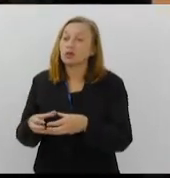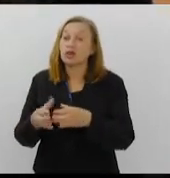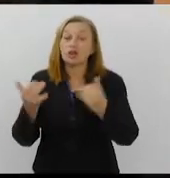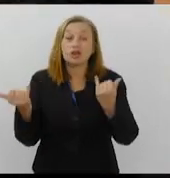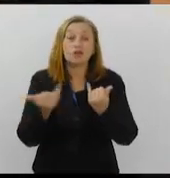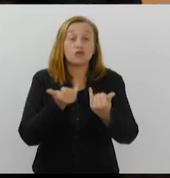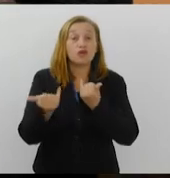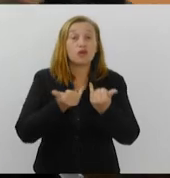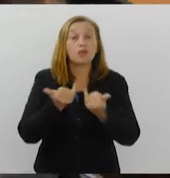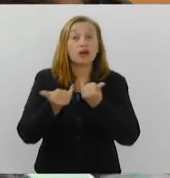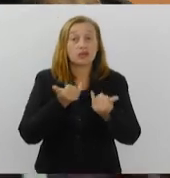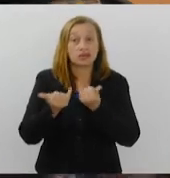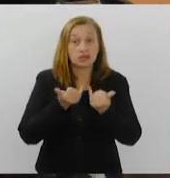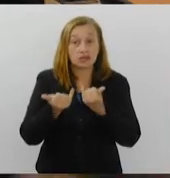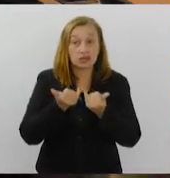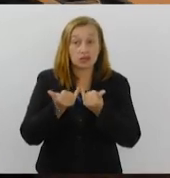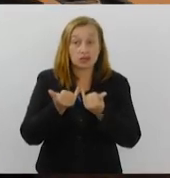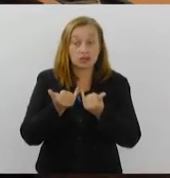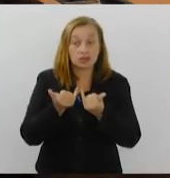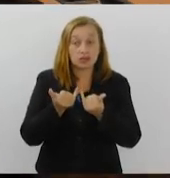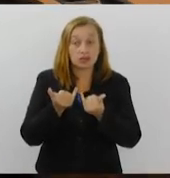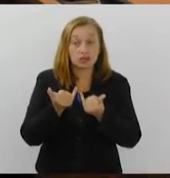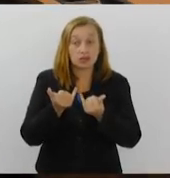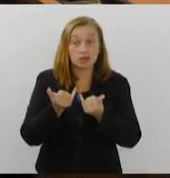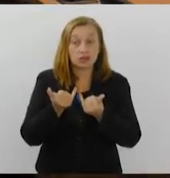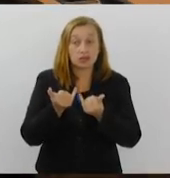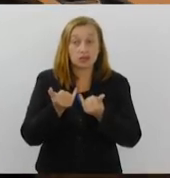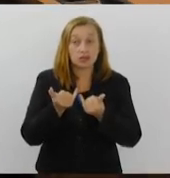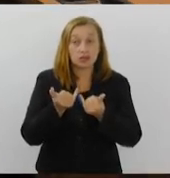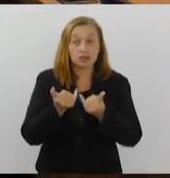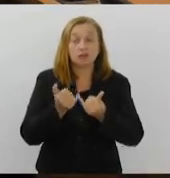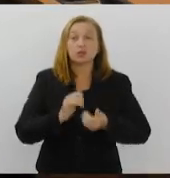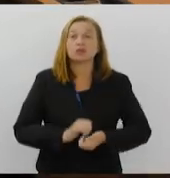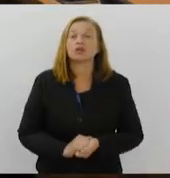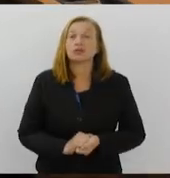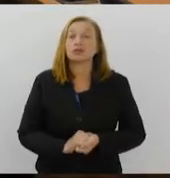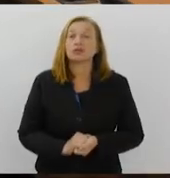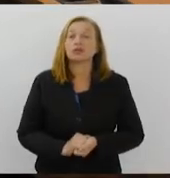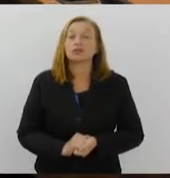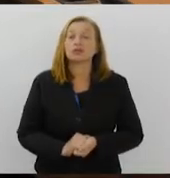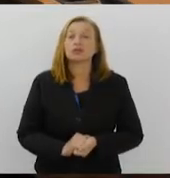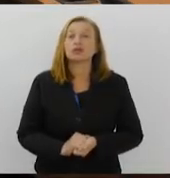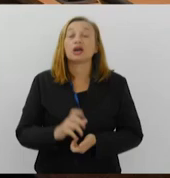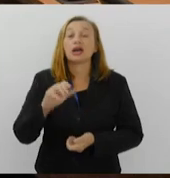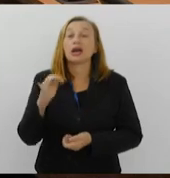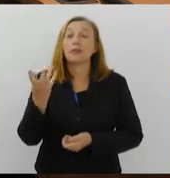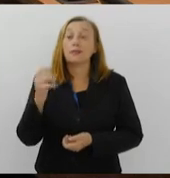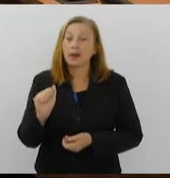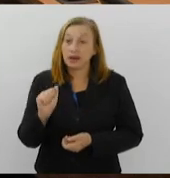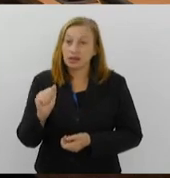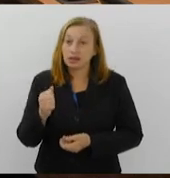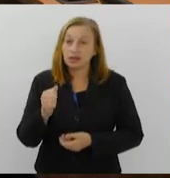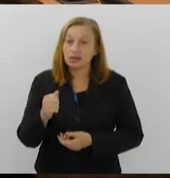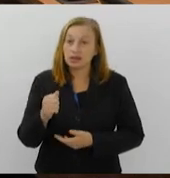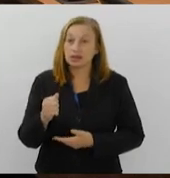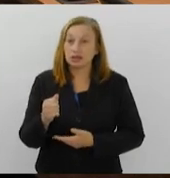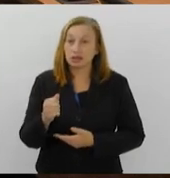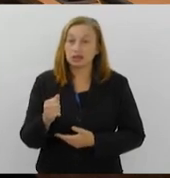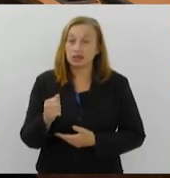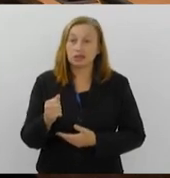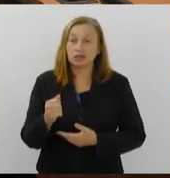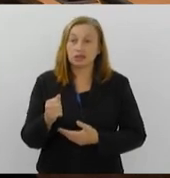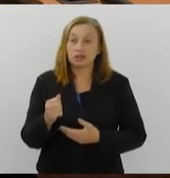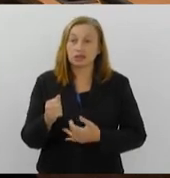uma determinação para os órgãos públicos veicularem as suas campanhas publicitárias